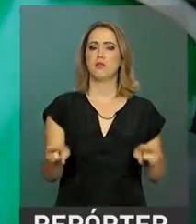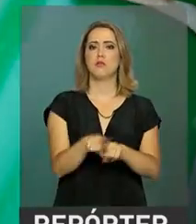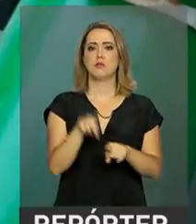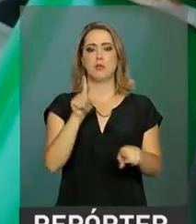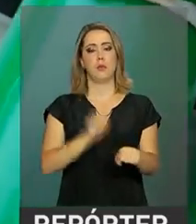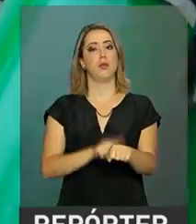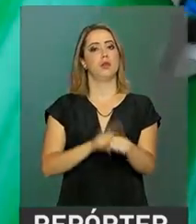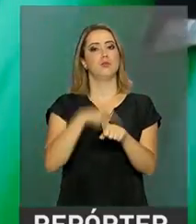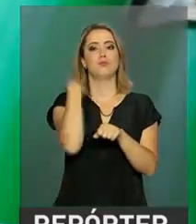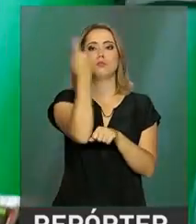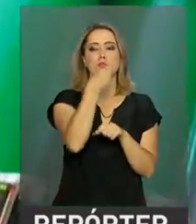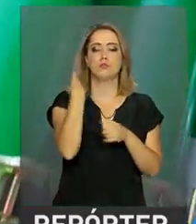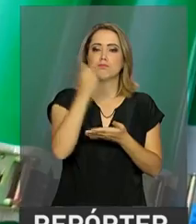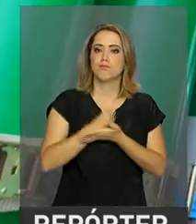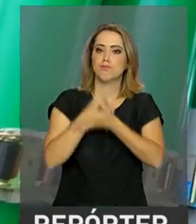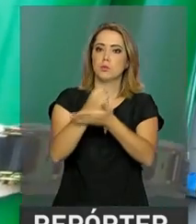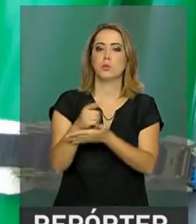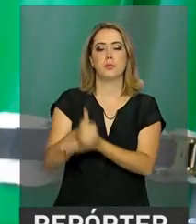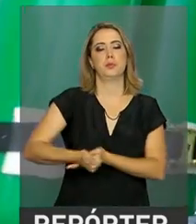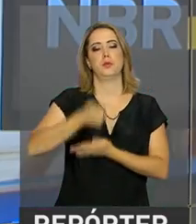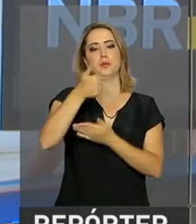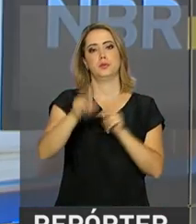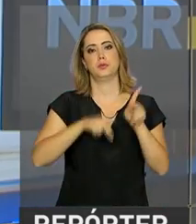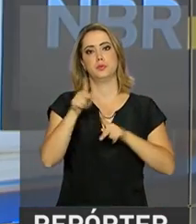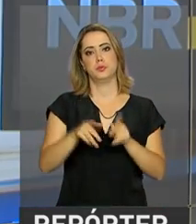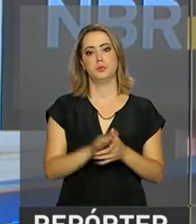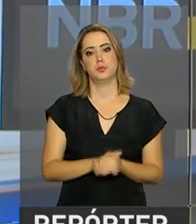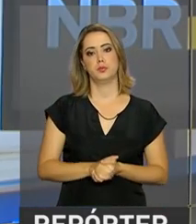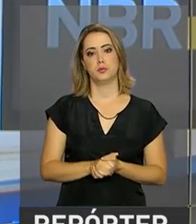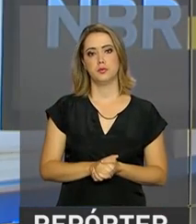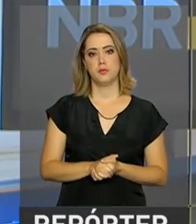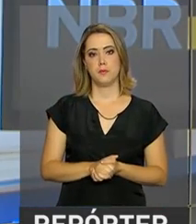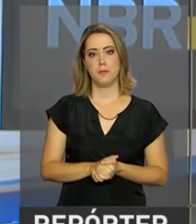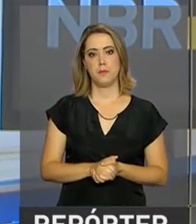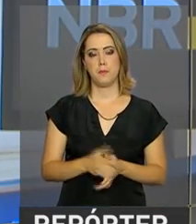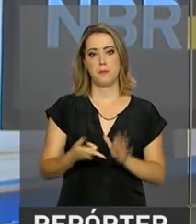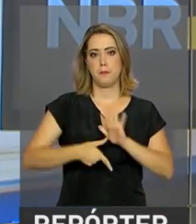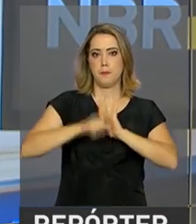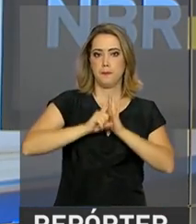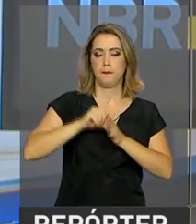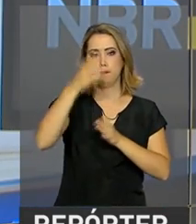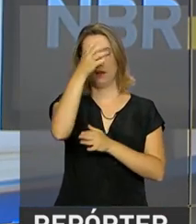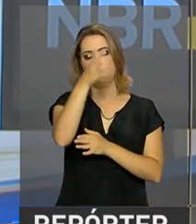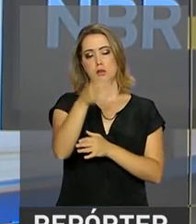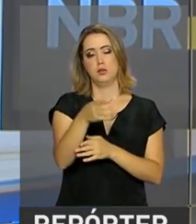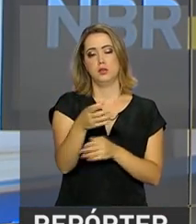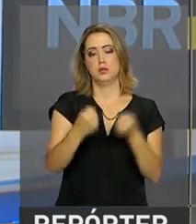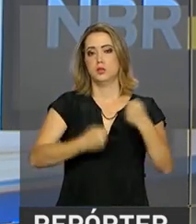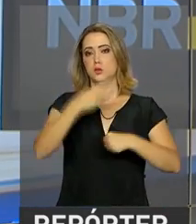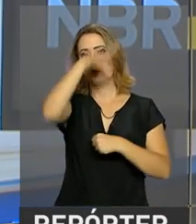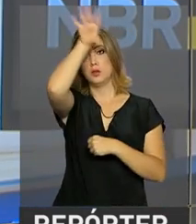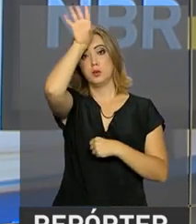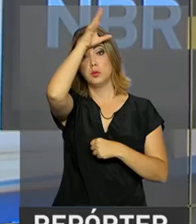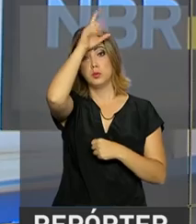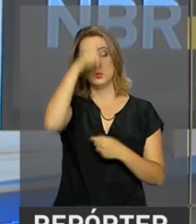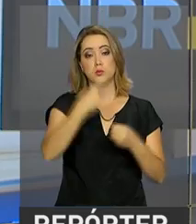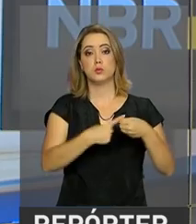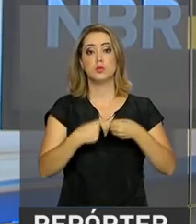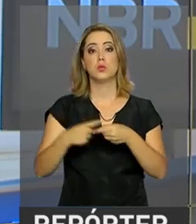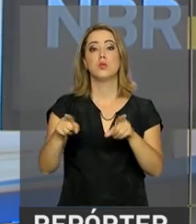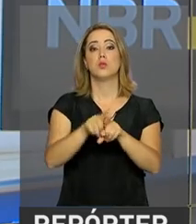tempo de disponibilidade muito maior paraa população e antes de entregar ambulâncias em Esteio o presidente temer